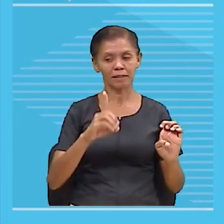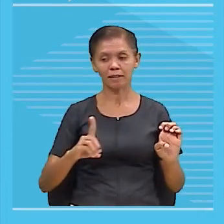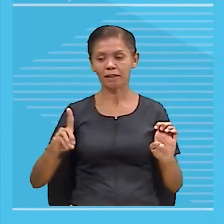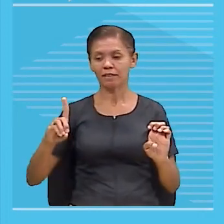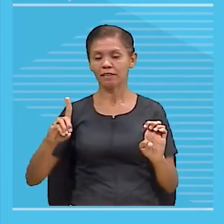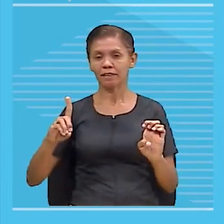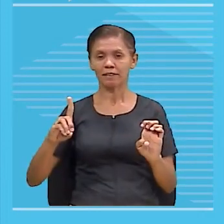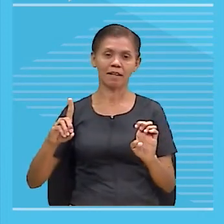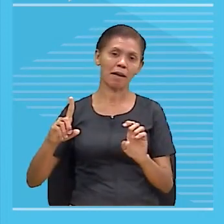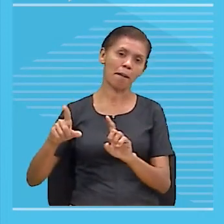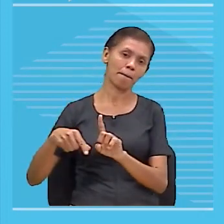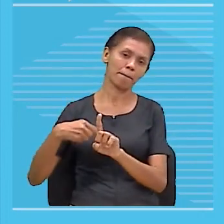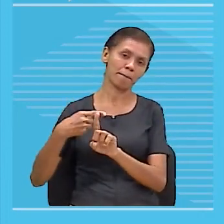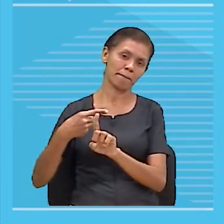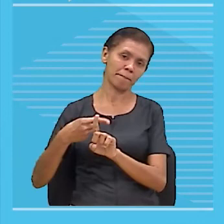sinal ficava